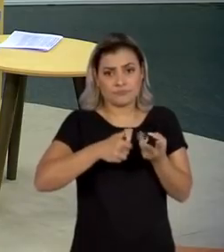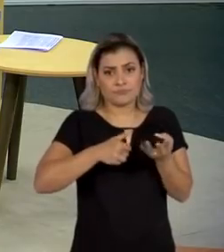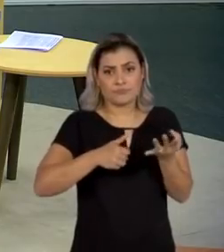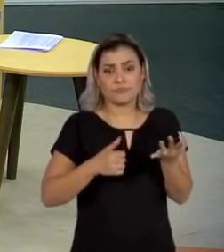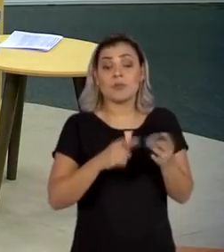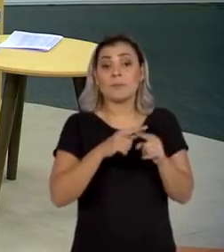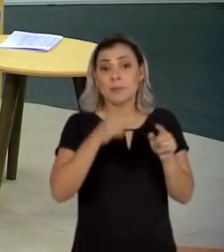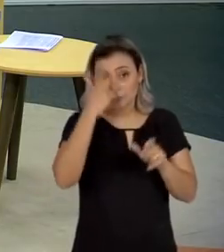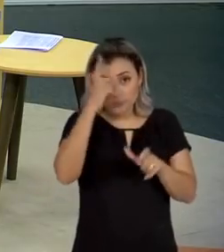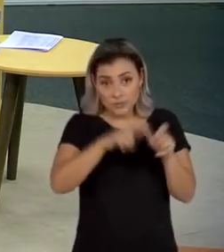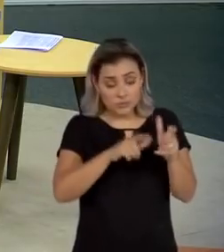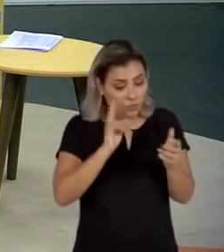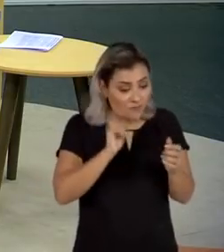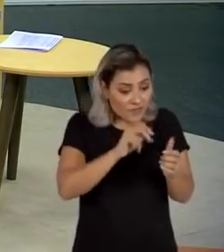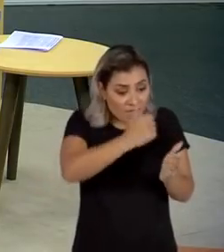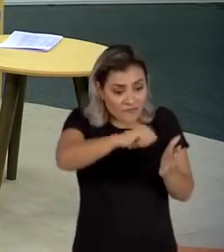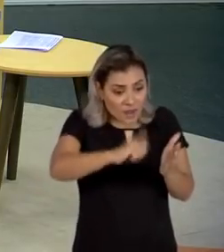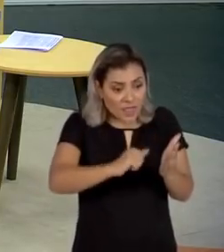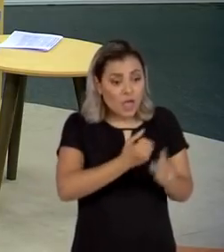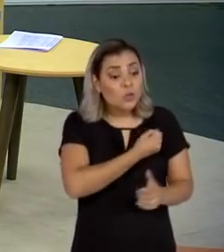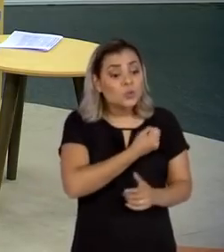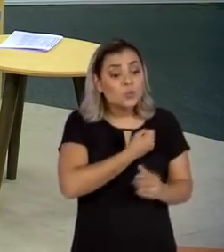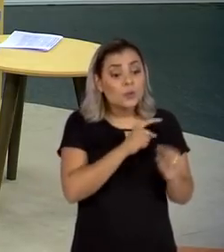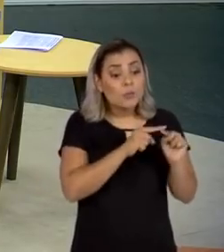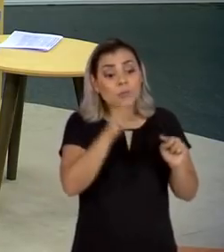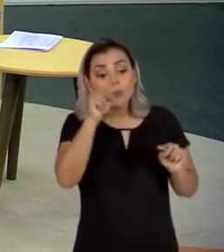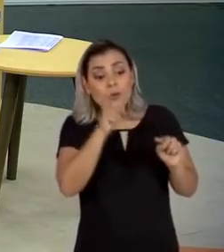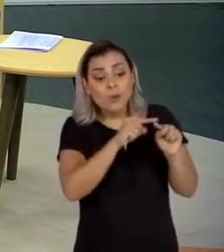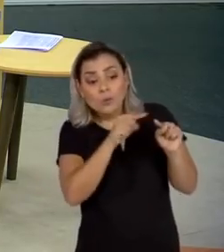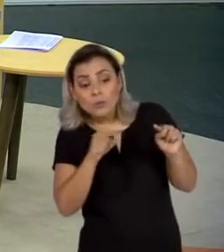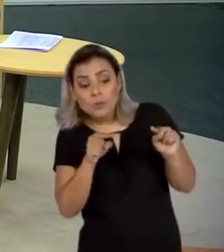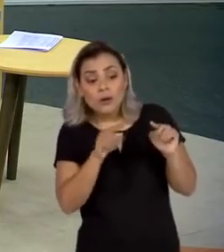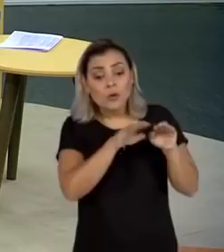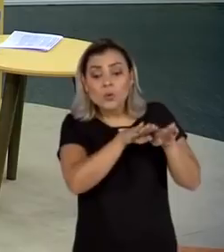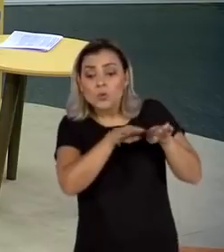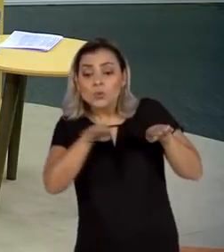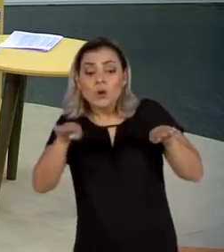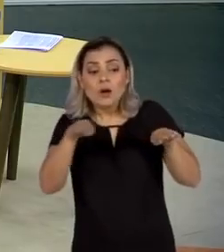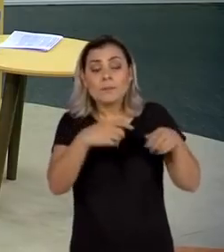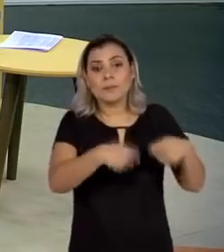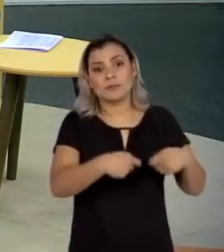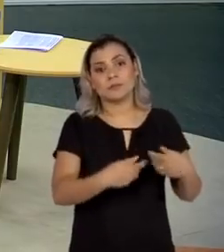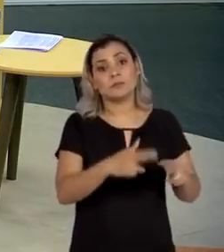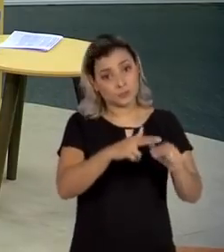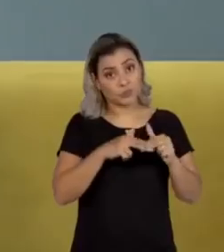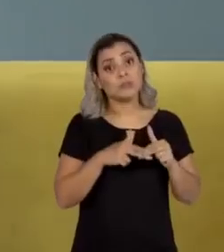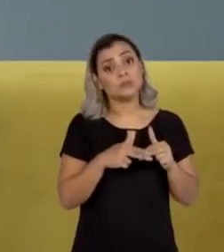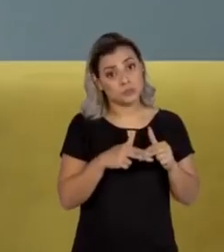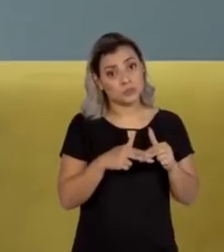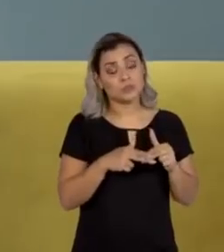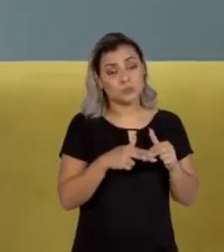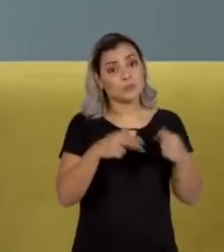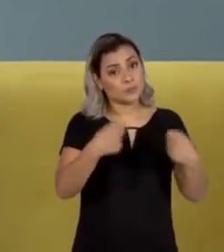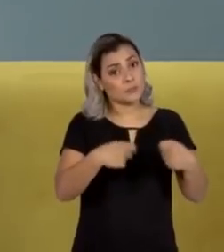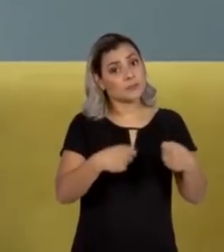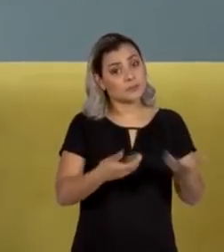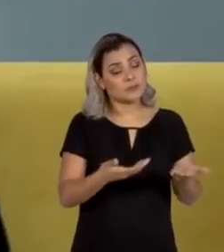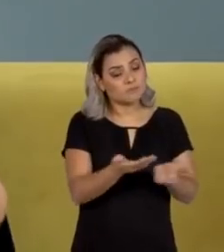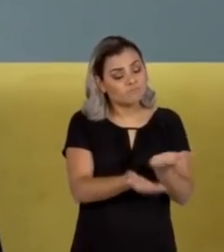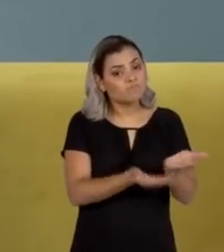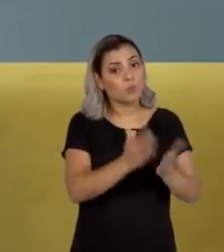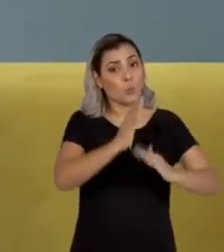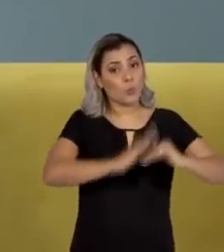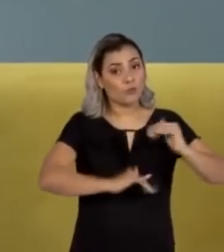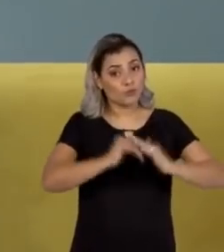número para poder ajustar suas doses de insulina. Já que é um custo tão elevado, ela tem que valer a pena. Então, os profissionais